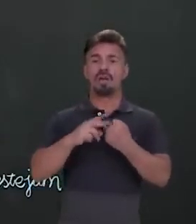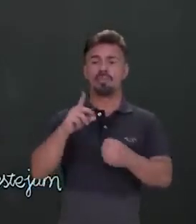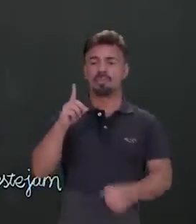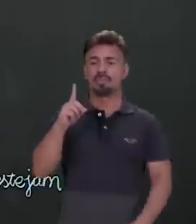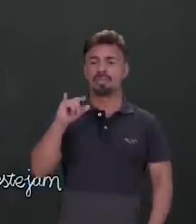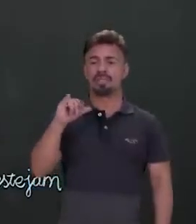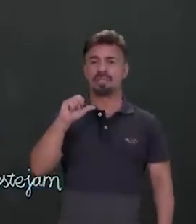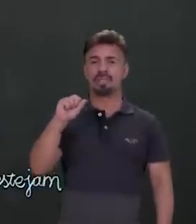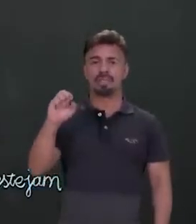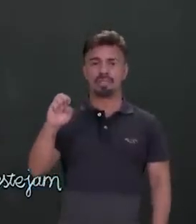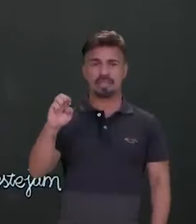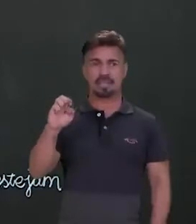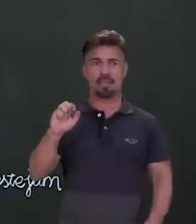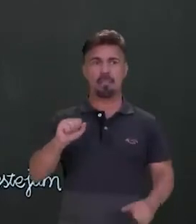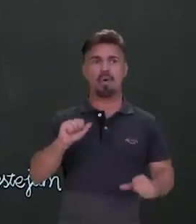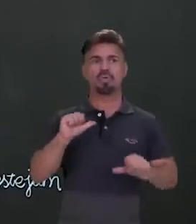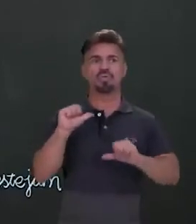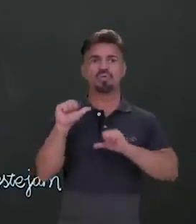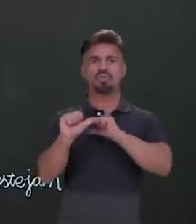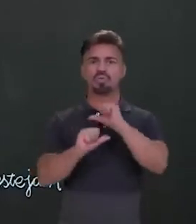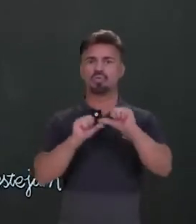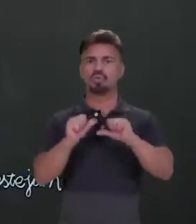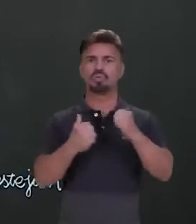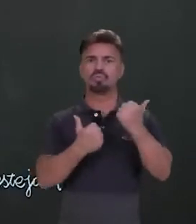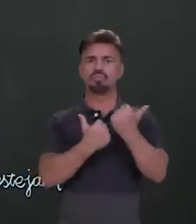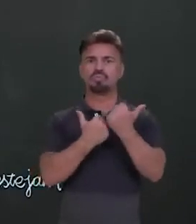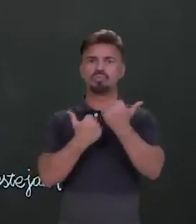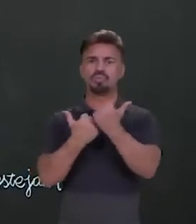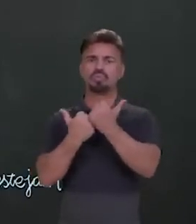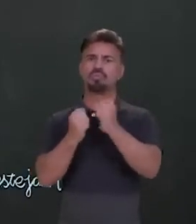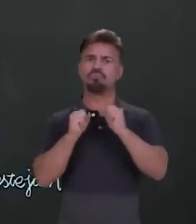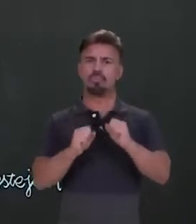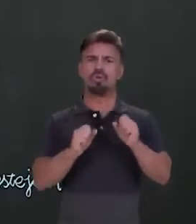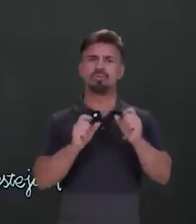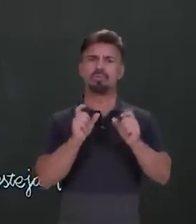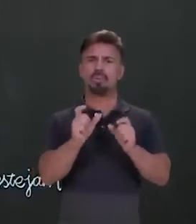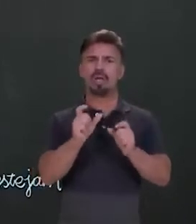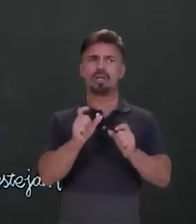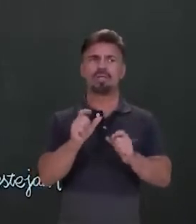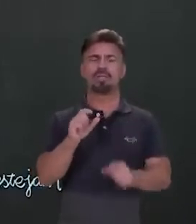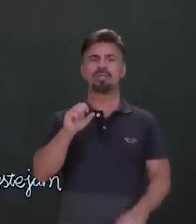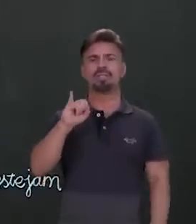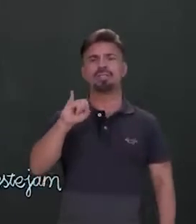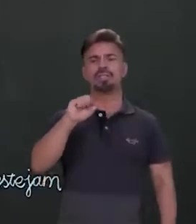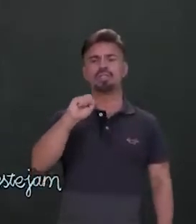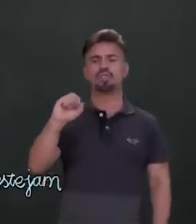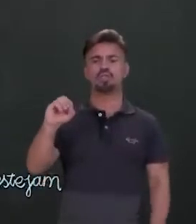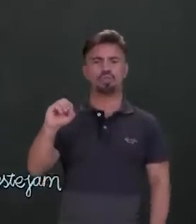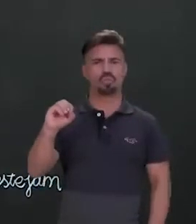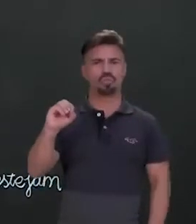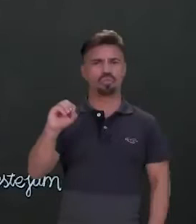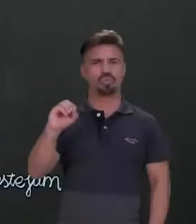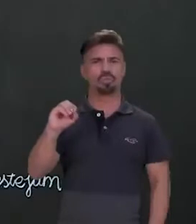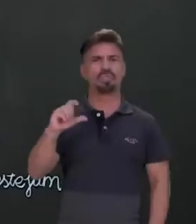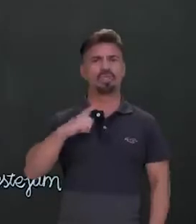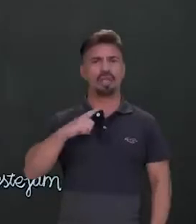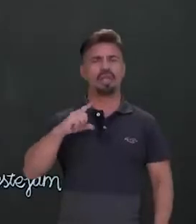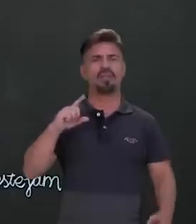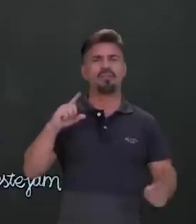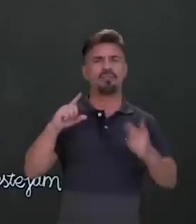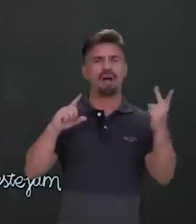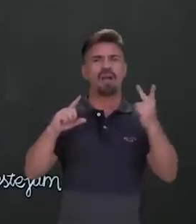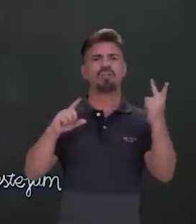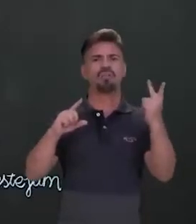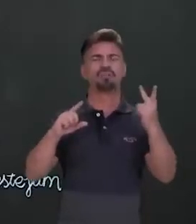ela tem valor substantivo. Eu posso substituir toda essa oração pela expressão isso, ou seja, ela tem valor